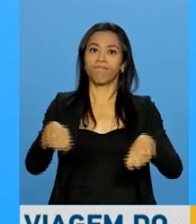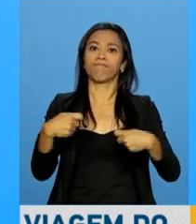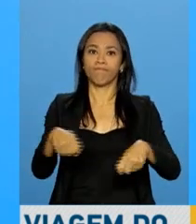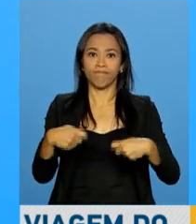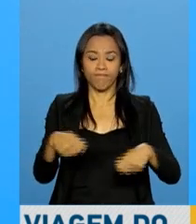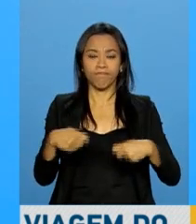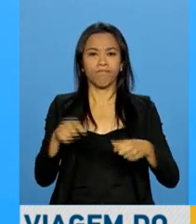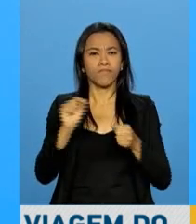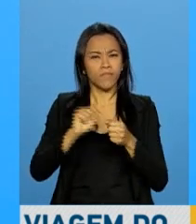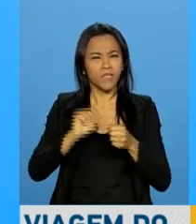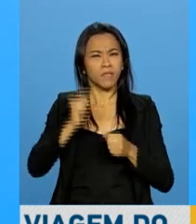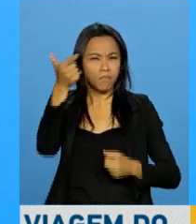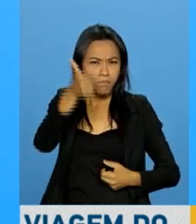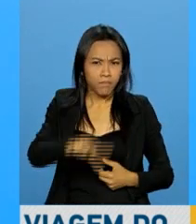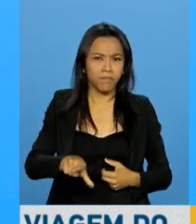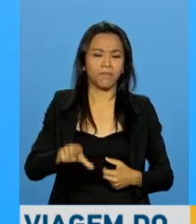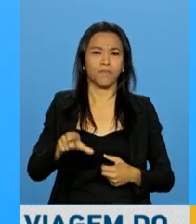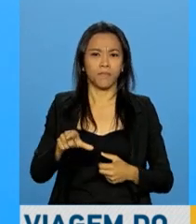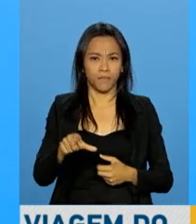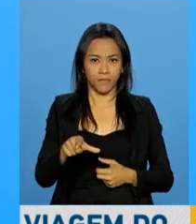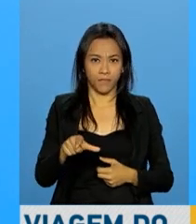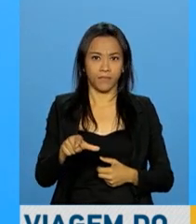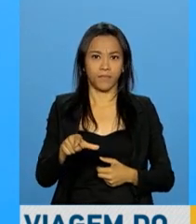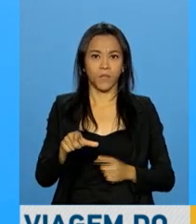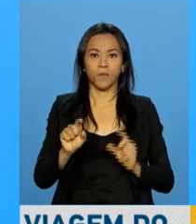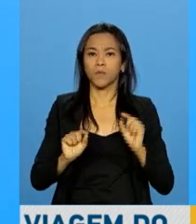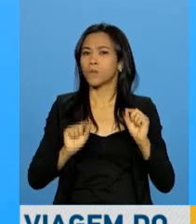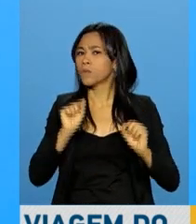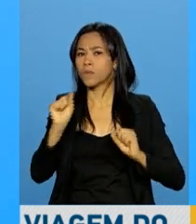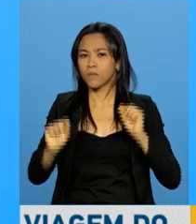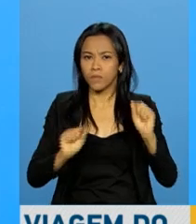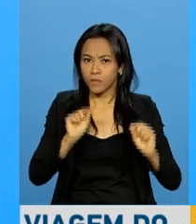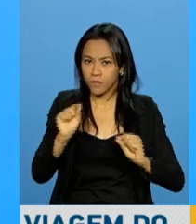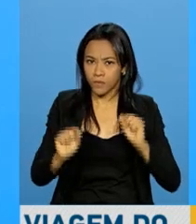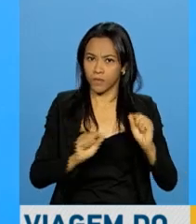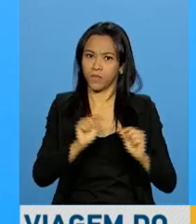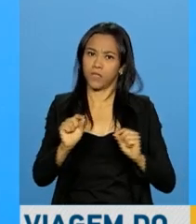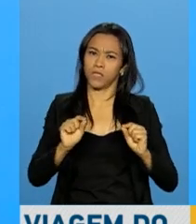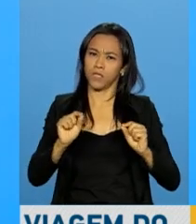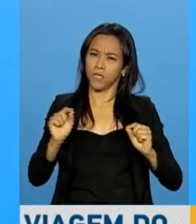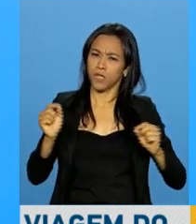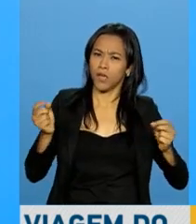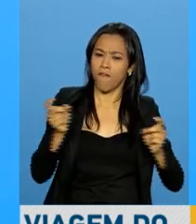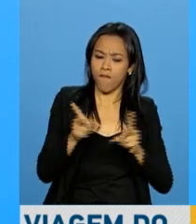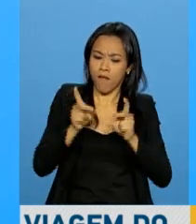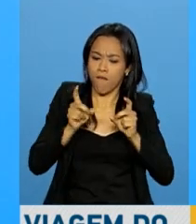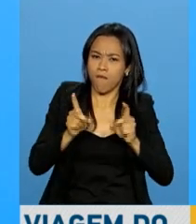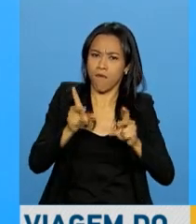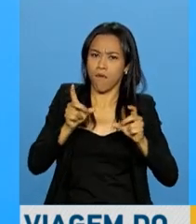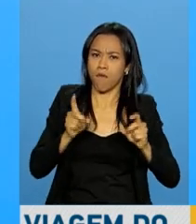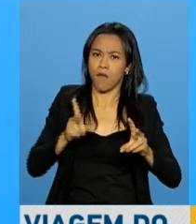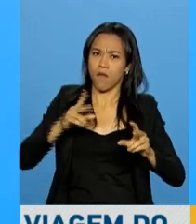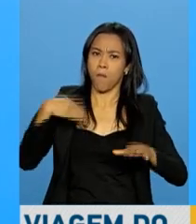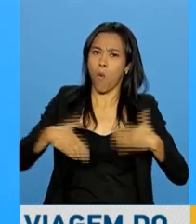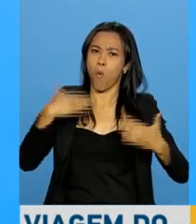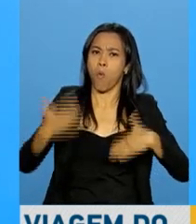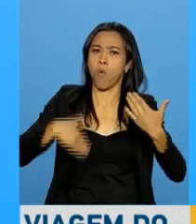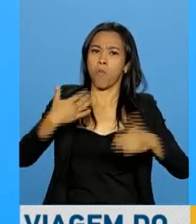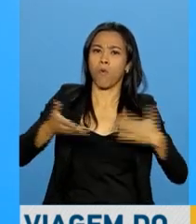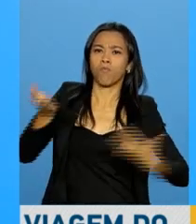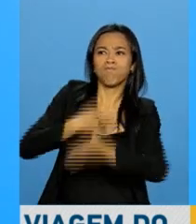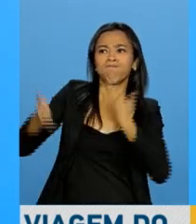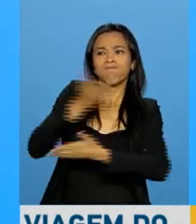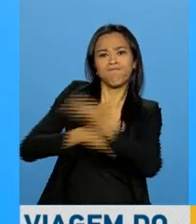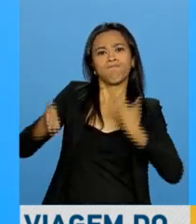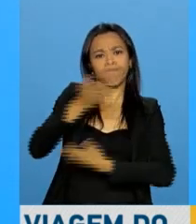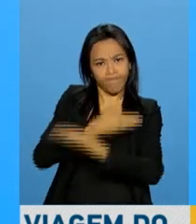fazer ainda mais para adensar os fluxos de comércio e